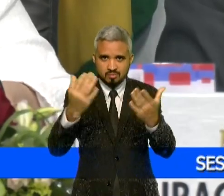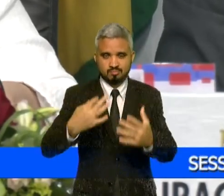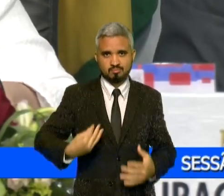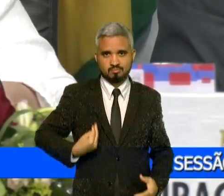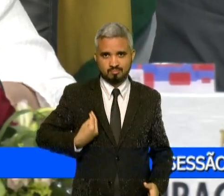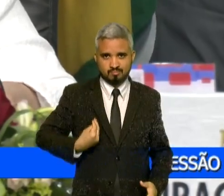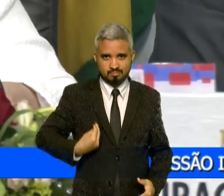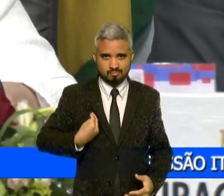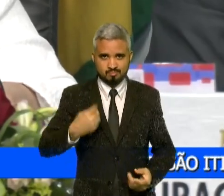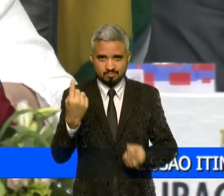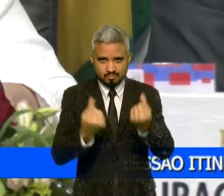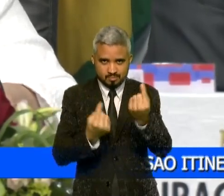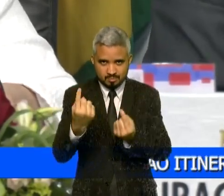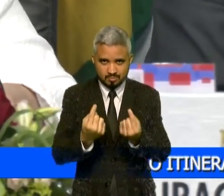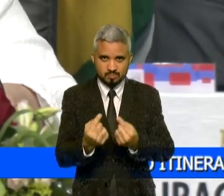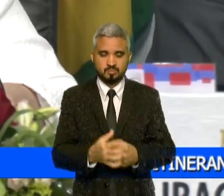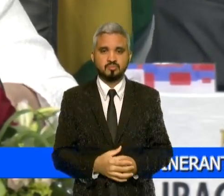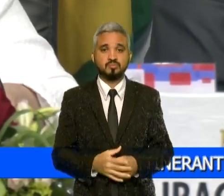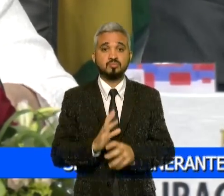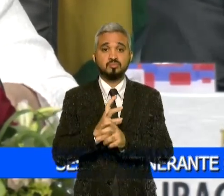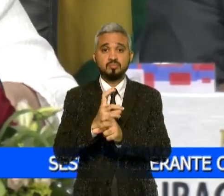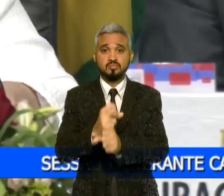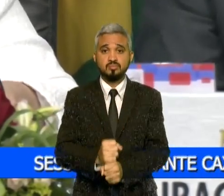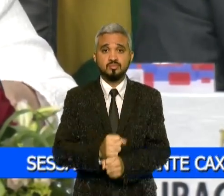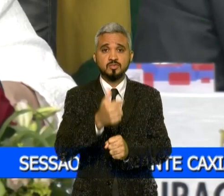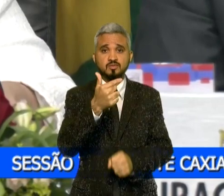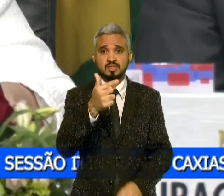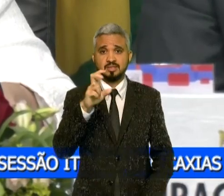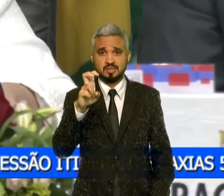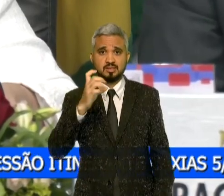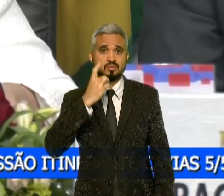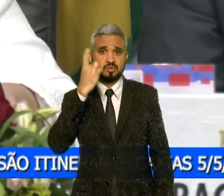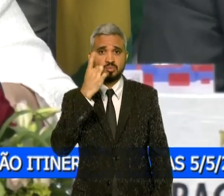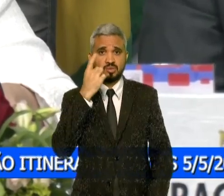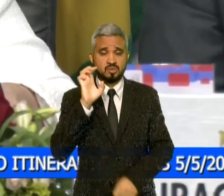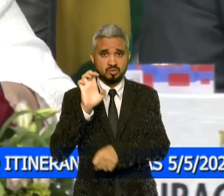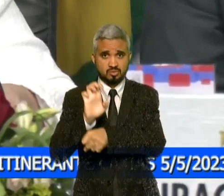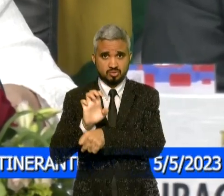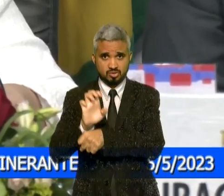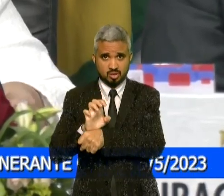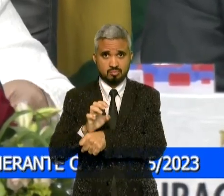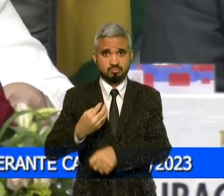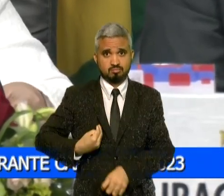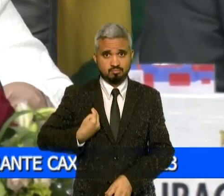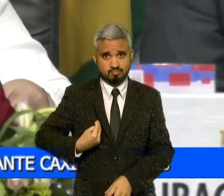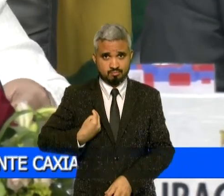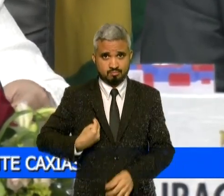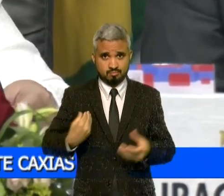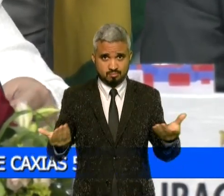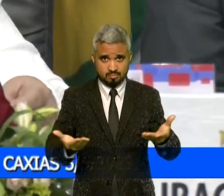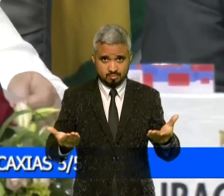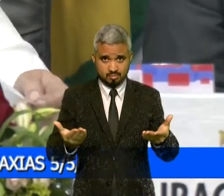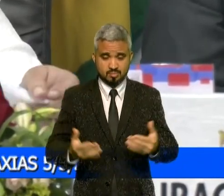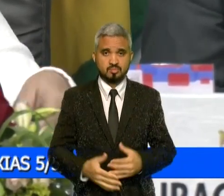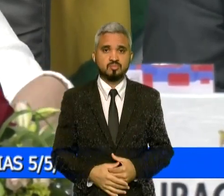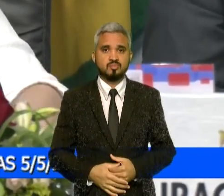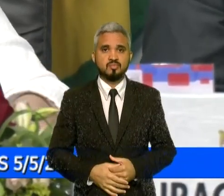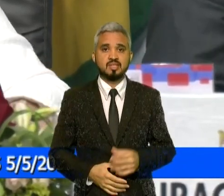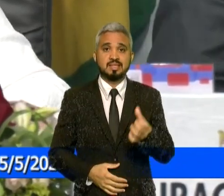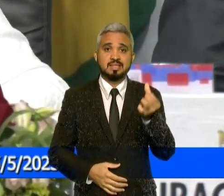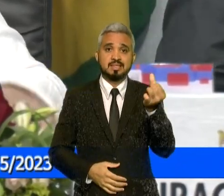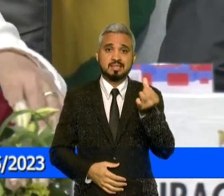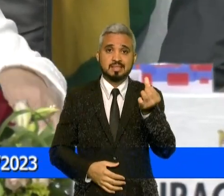Registro a presença de 25 deputados estaduais presentes, com 6